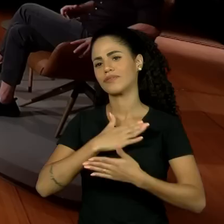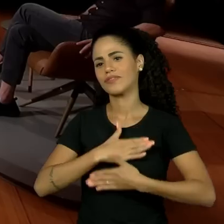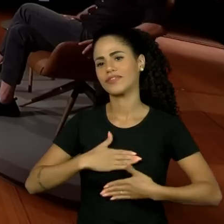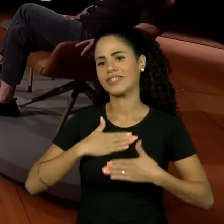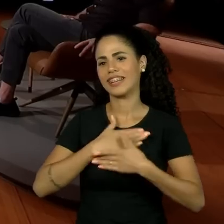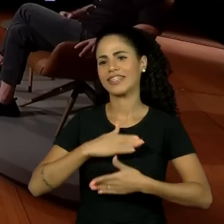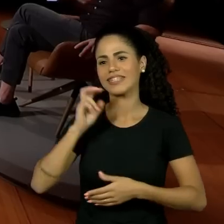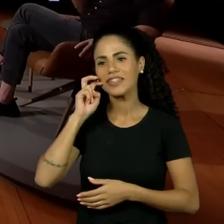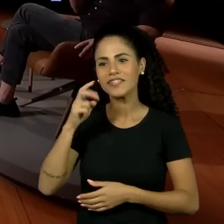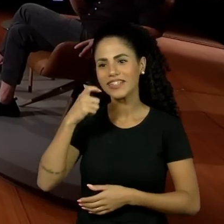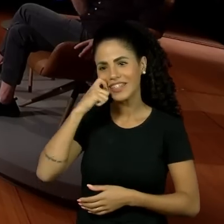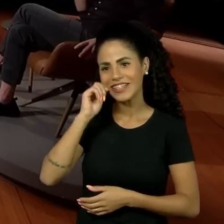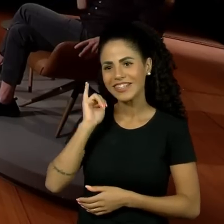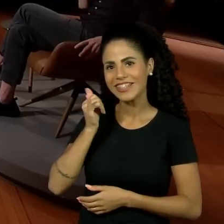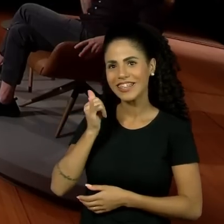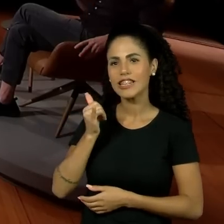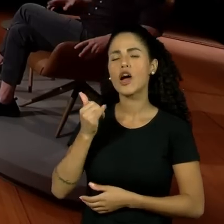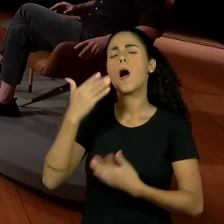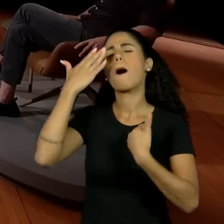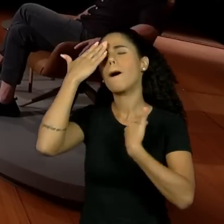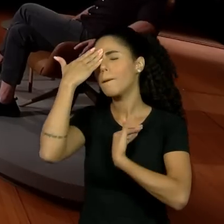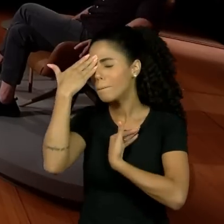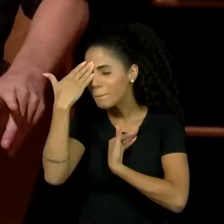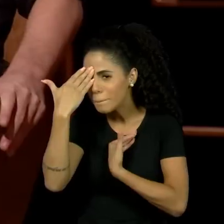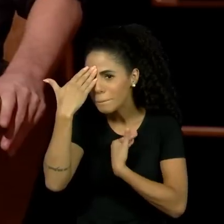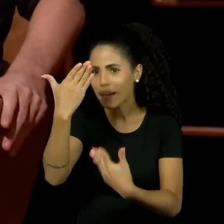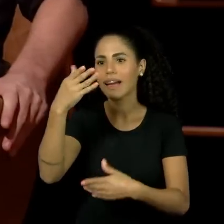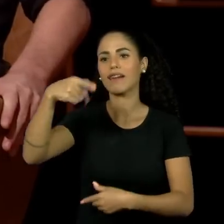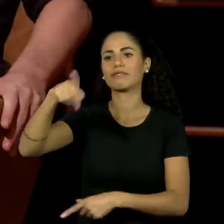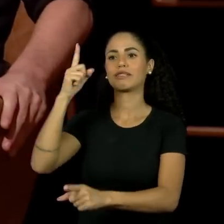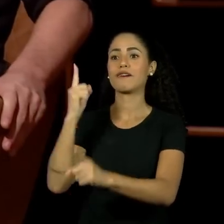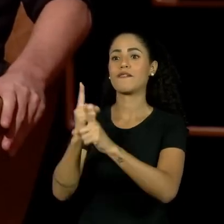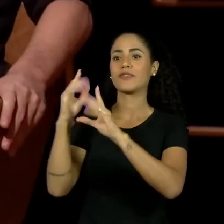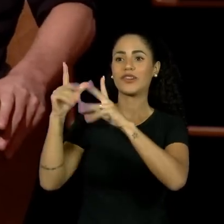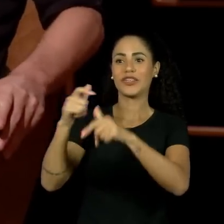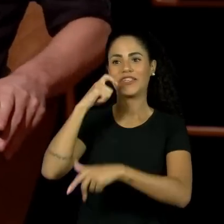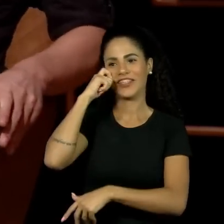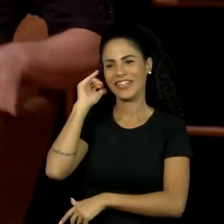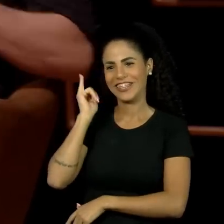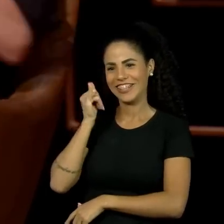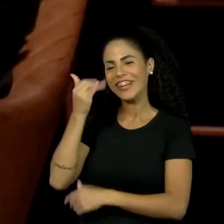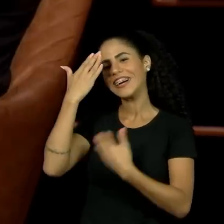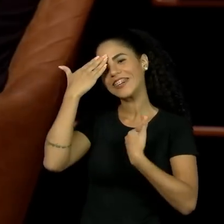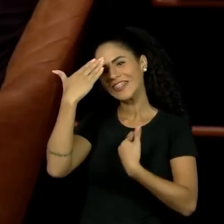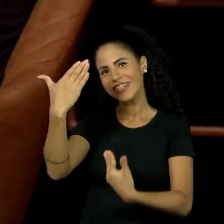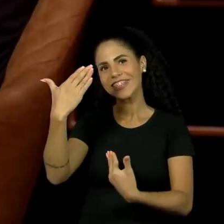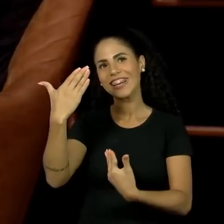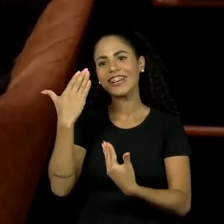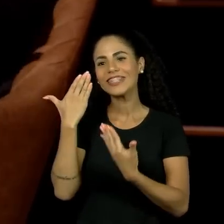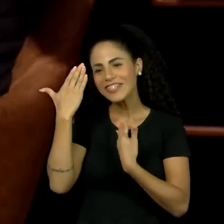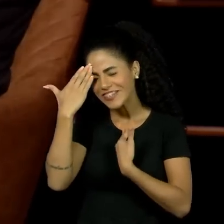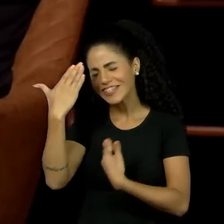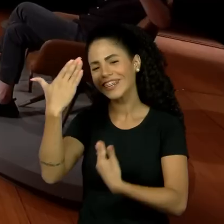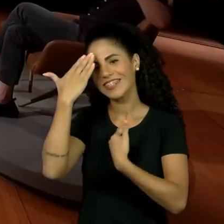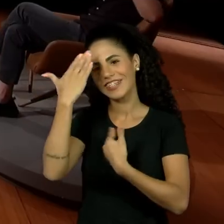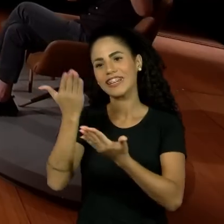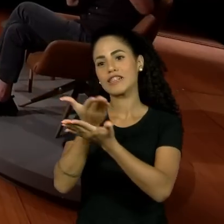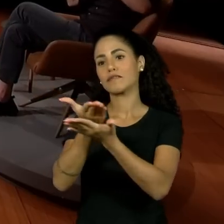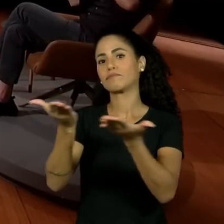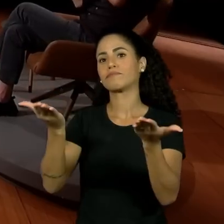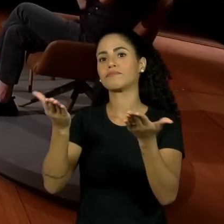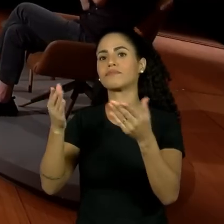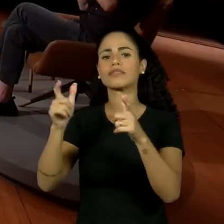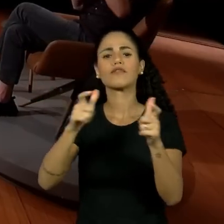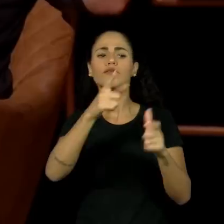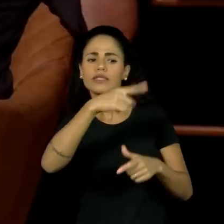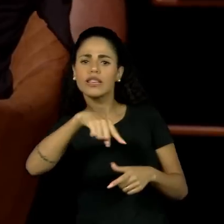gente toda. Obrigado por vocês acharem essa gente toda aí. Obrigado a vocês. Eu não sei onde que eles estão, se